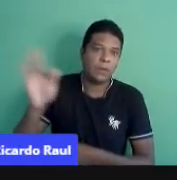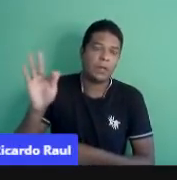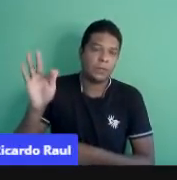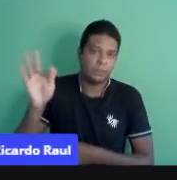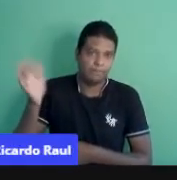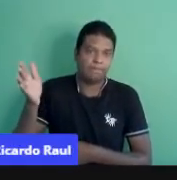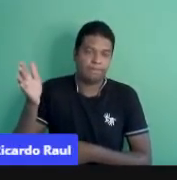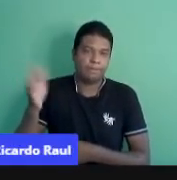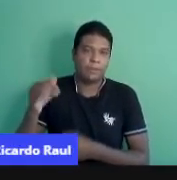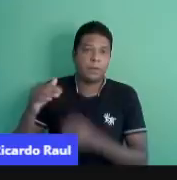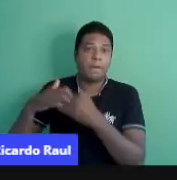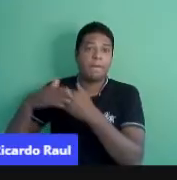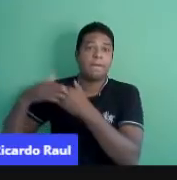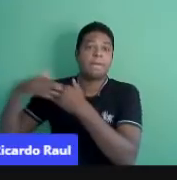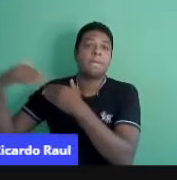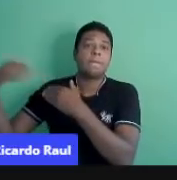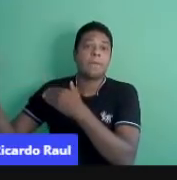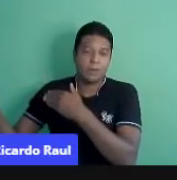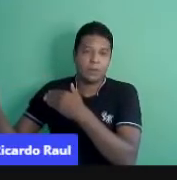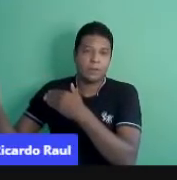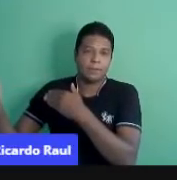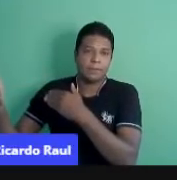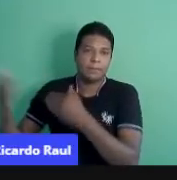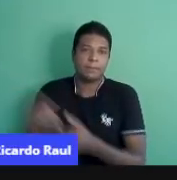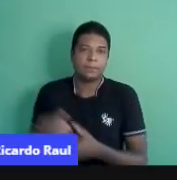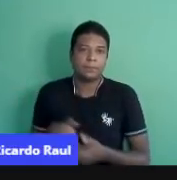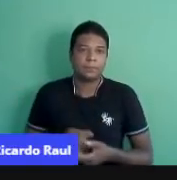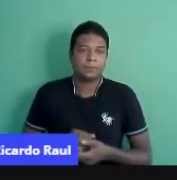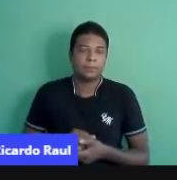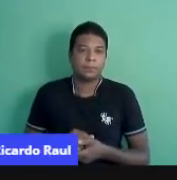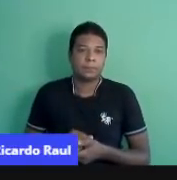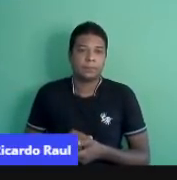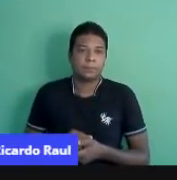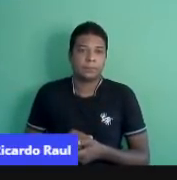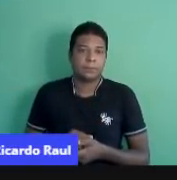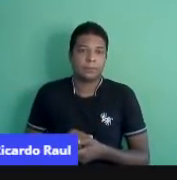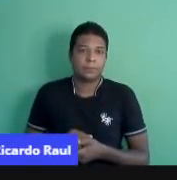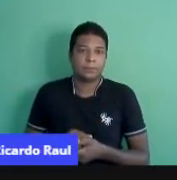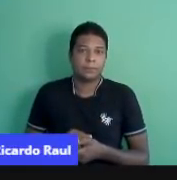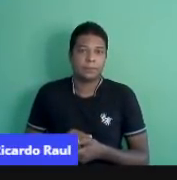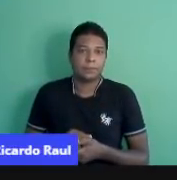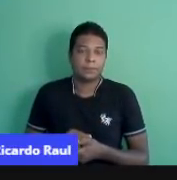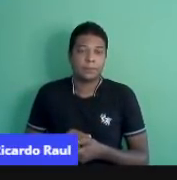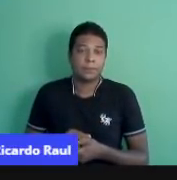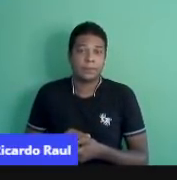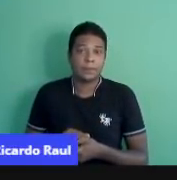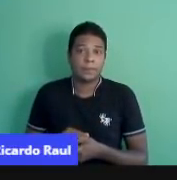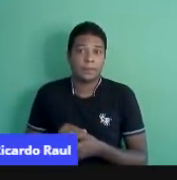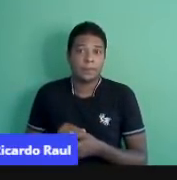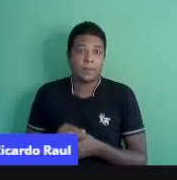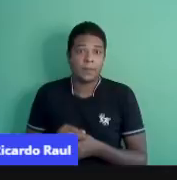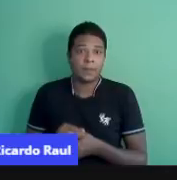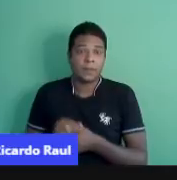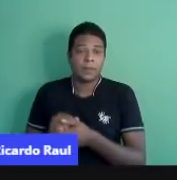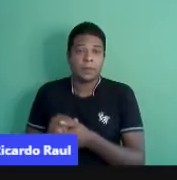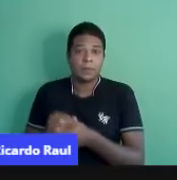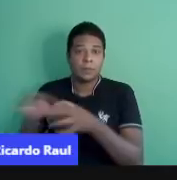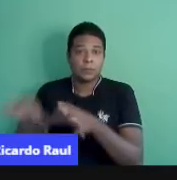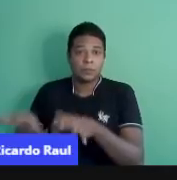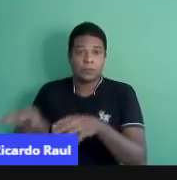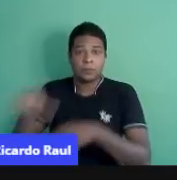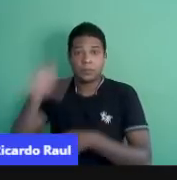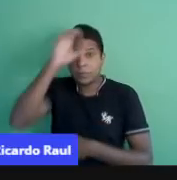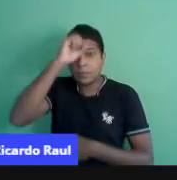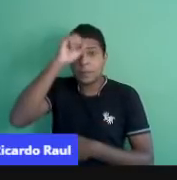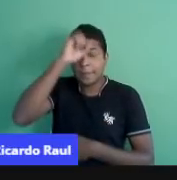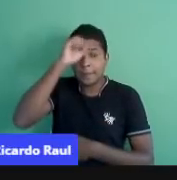de fora e o que é trazido para dentro da academia é a forma de ensino